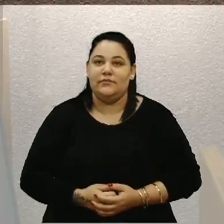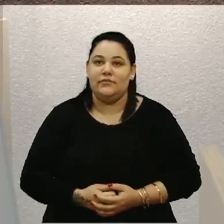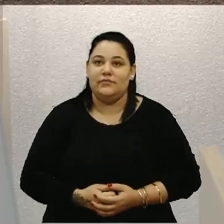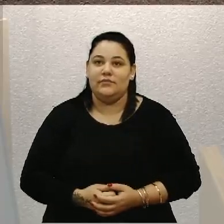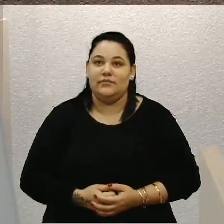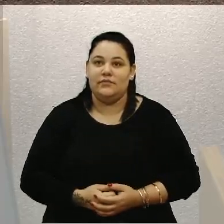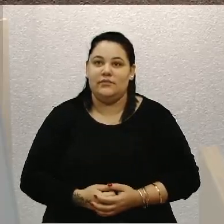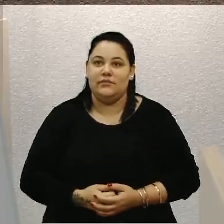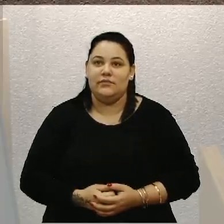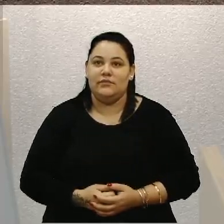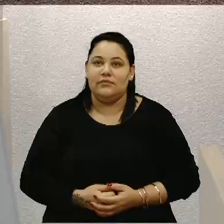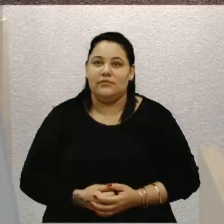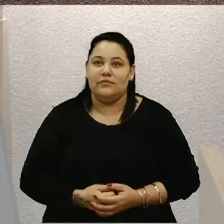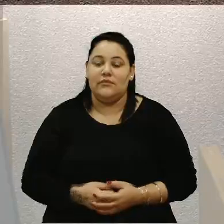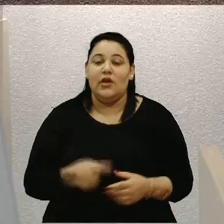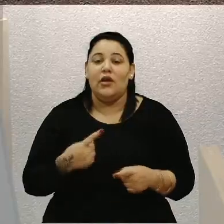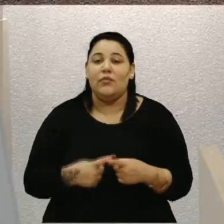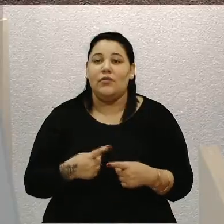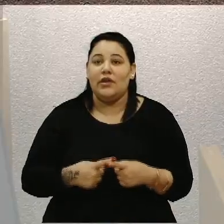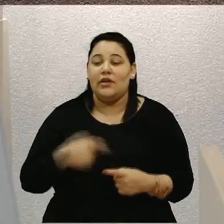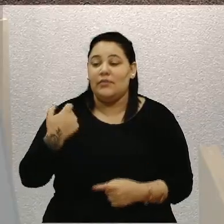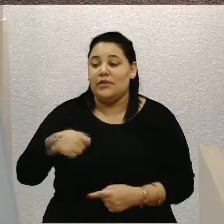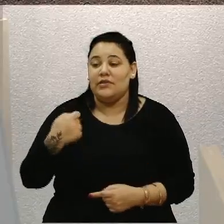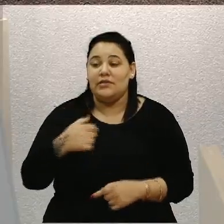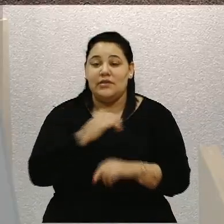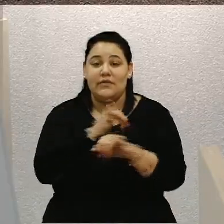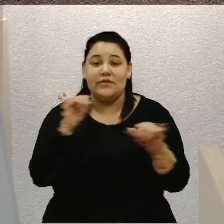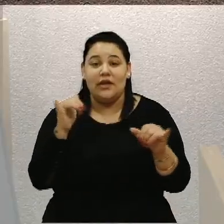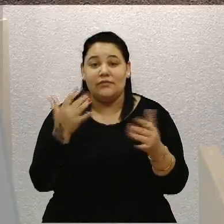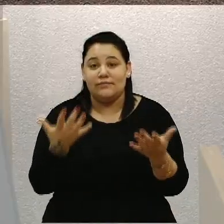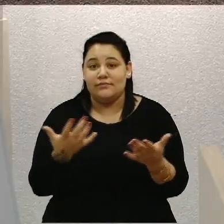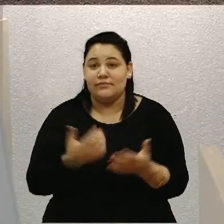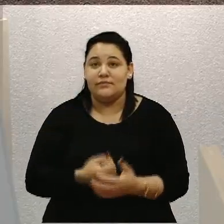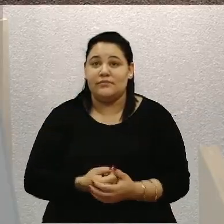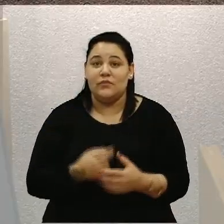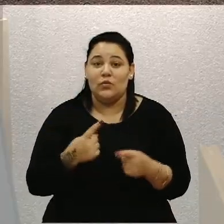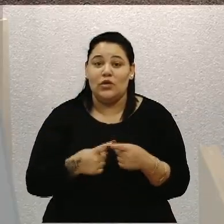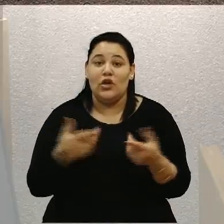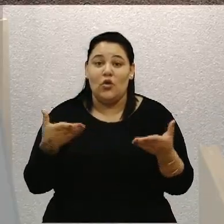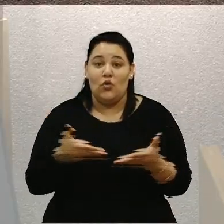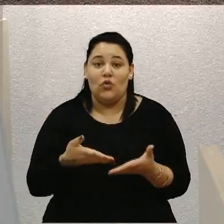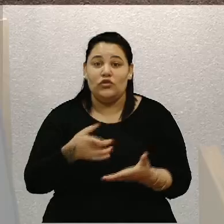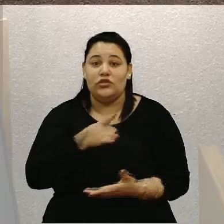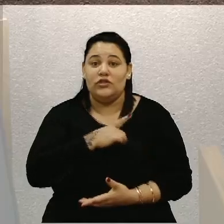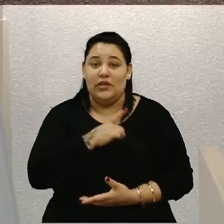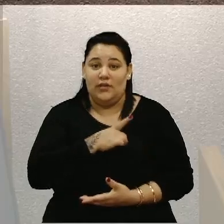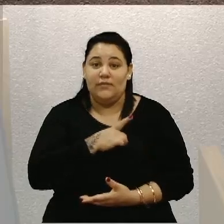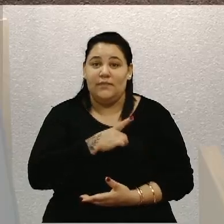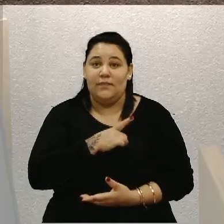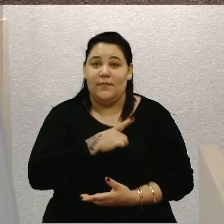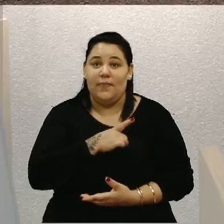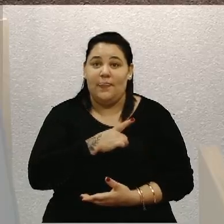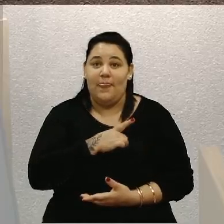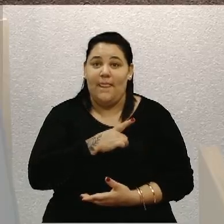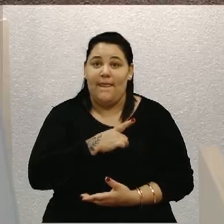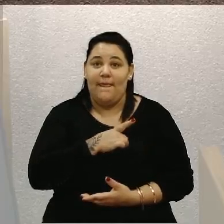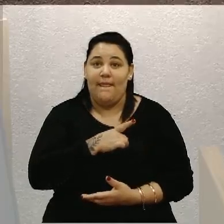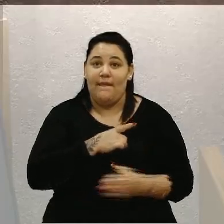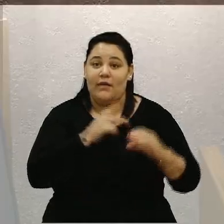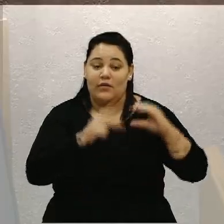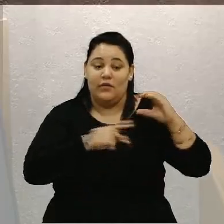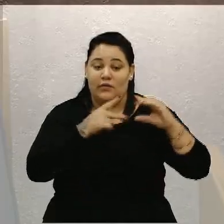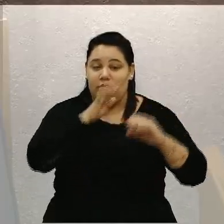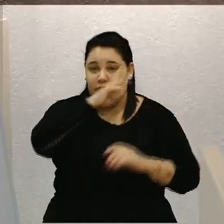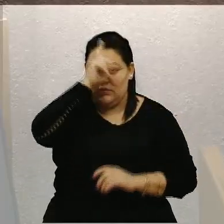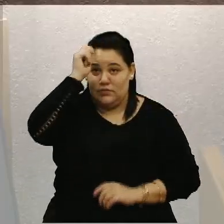E por que isso precisa ser dito? Porque hoje nós temos aqui, nesta Câmara